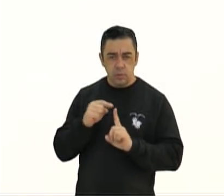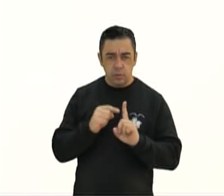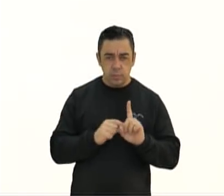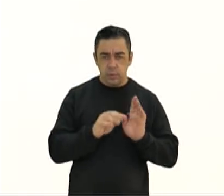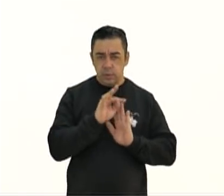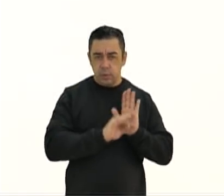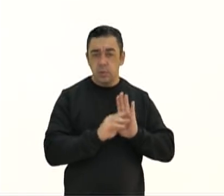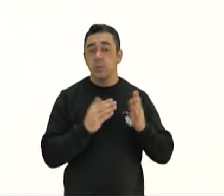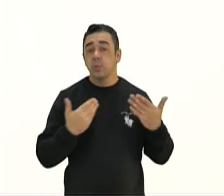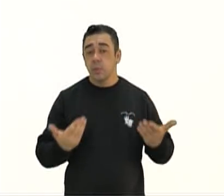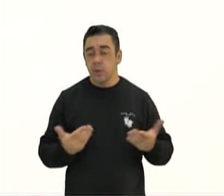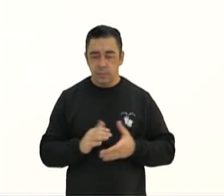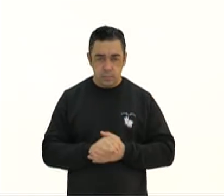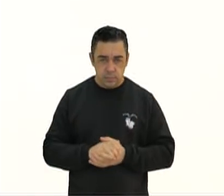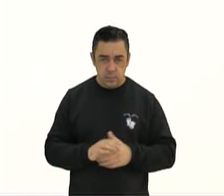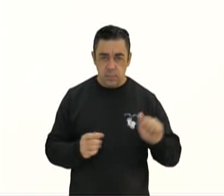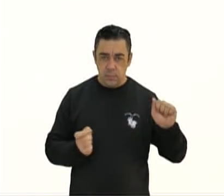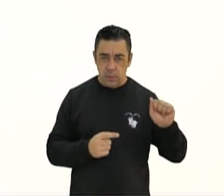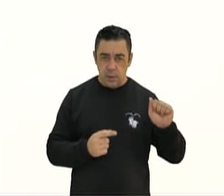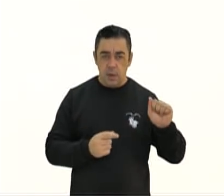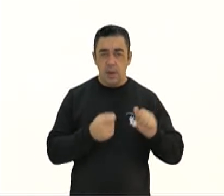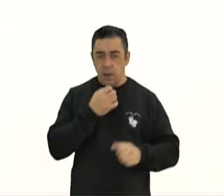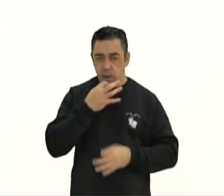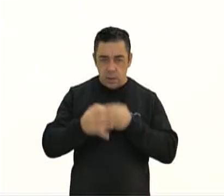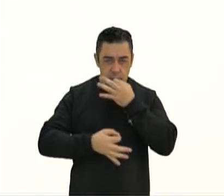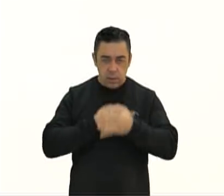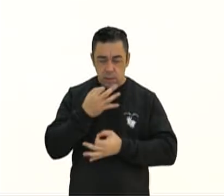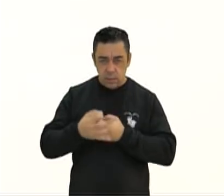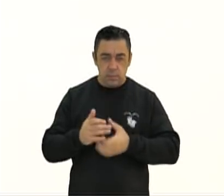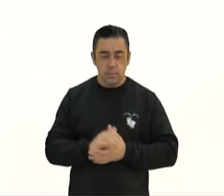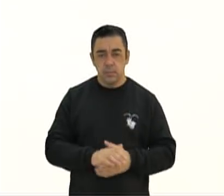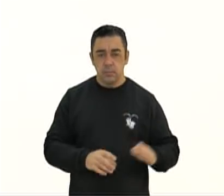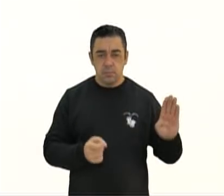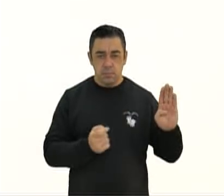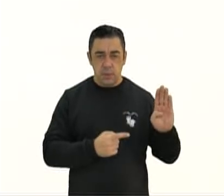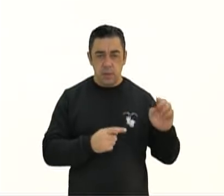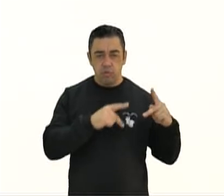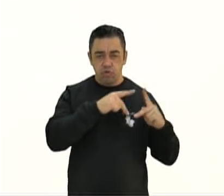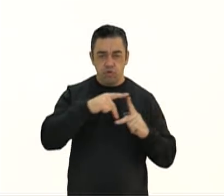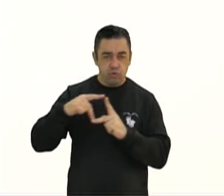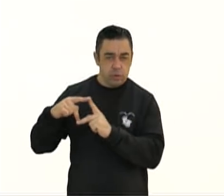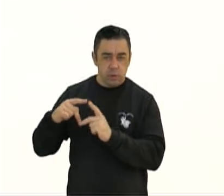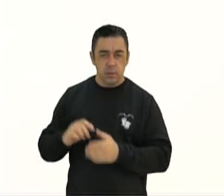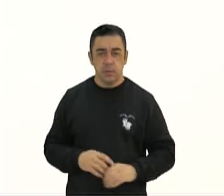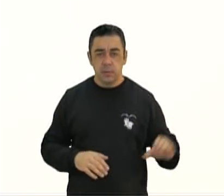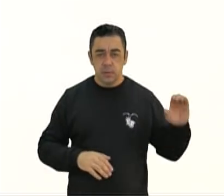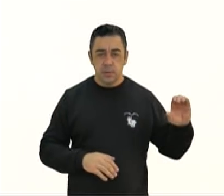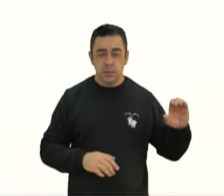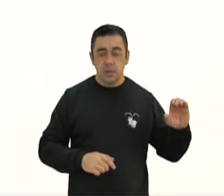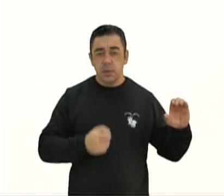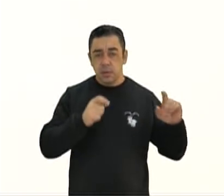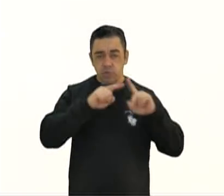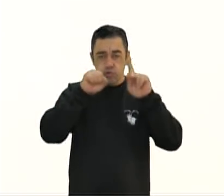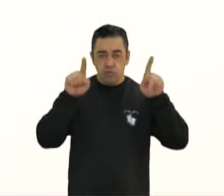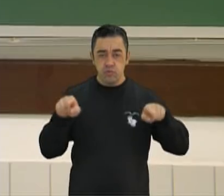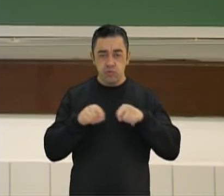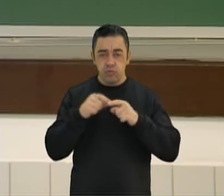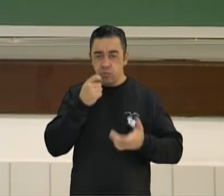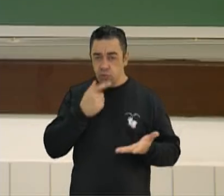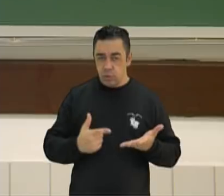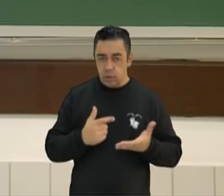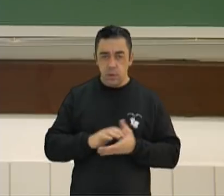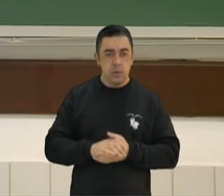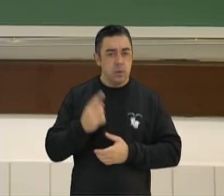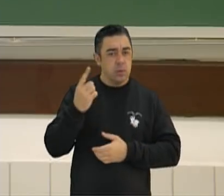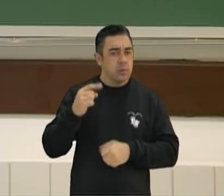texto é A. Artigo de opinião, B. Tirinha, C. Charge. Você vai ter 1 minuto